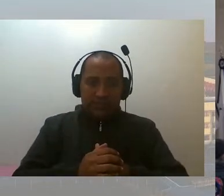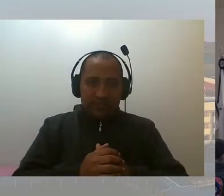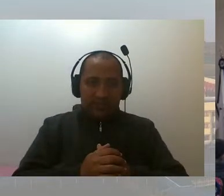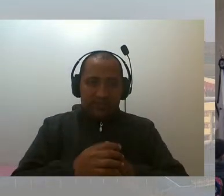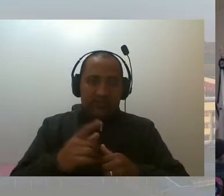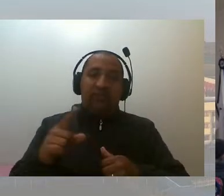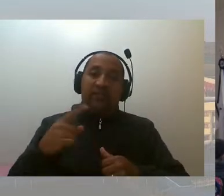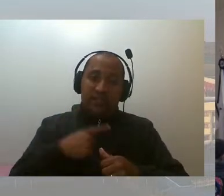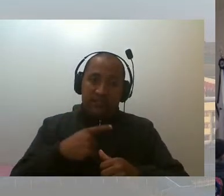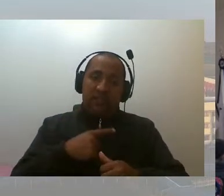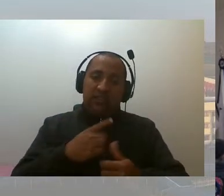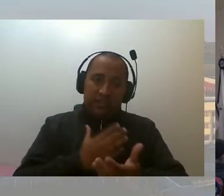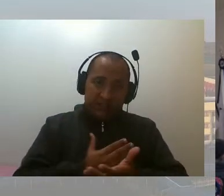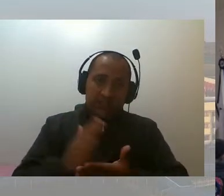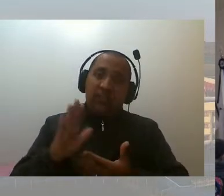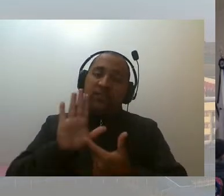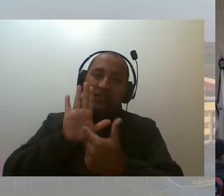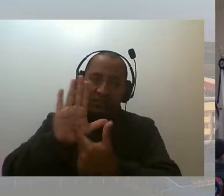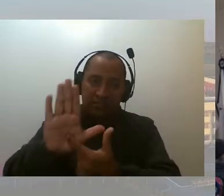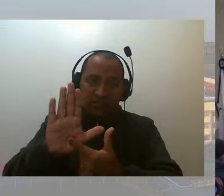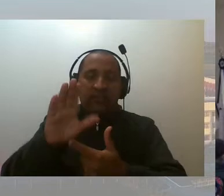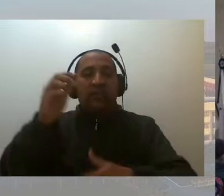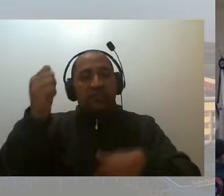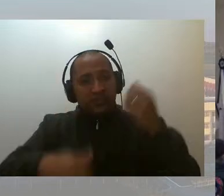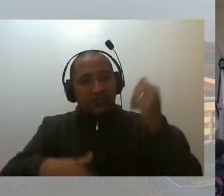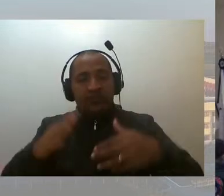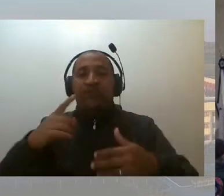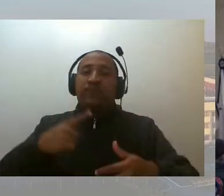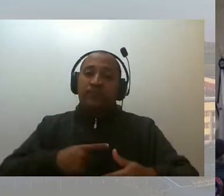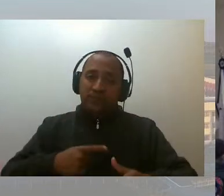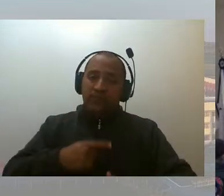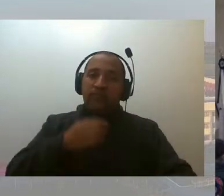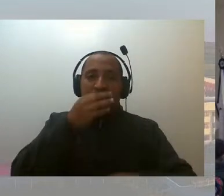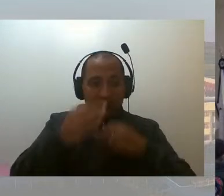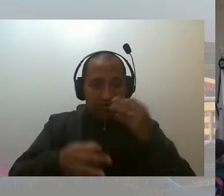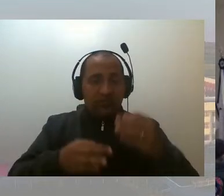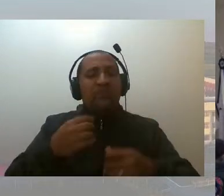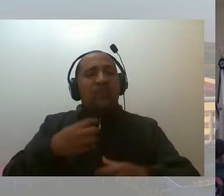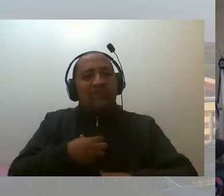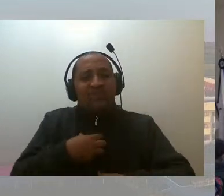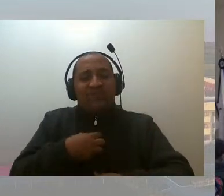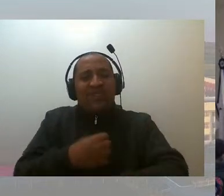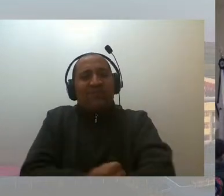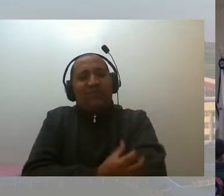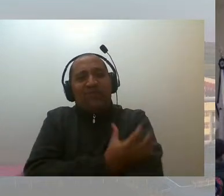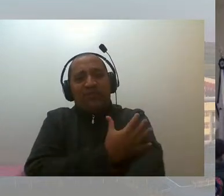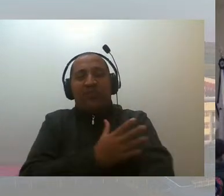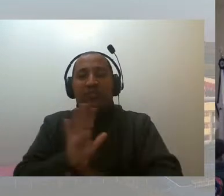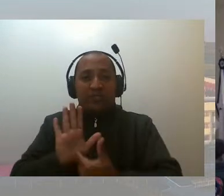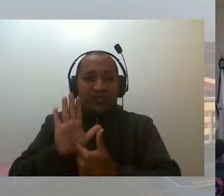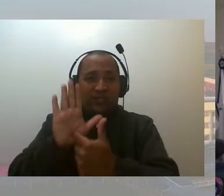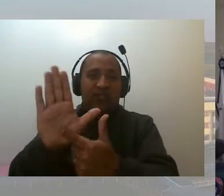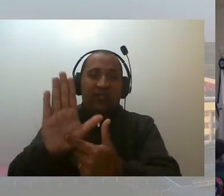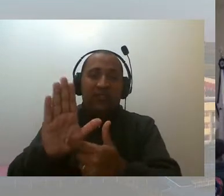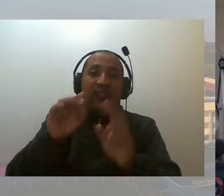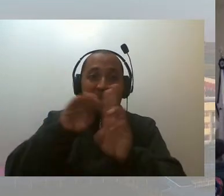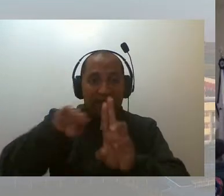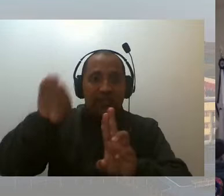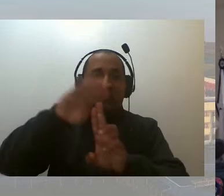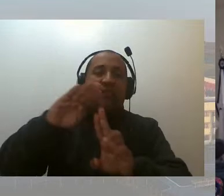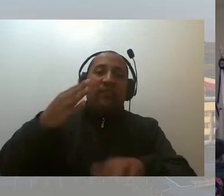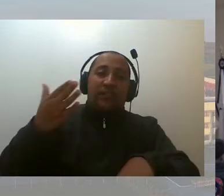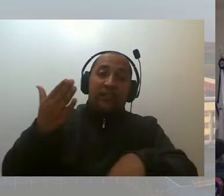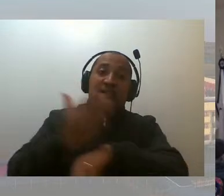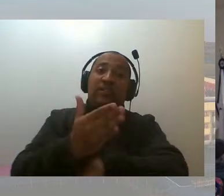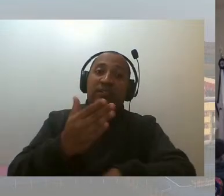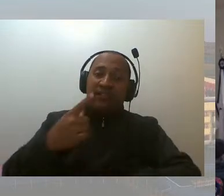a gente iniciou essa apresentação, né, do parecer que fizemos, e eu me emocionei muito quando a gente apresentou para o Consuni e foi aprovado, e